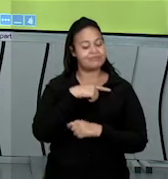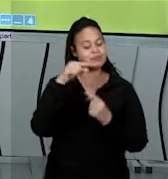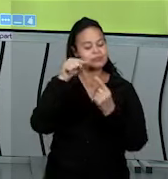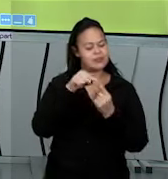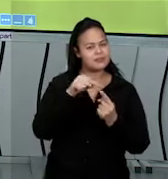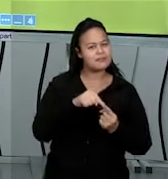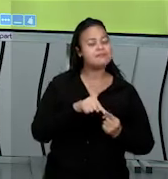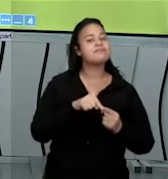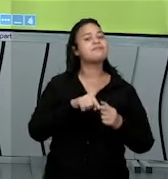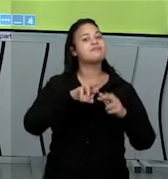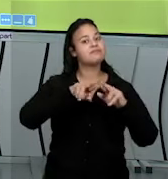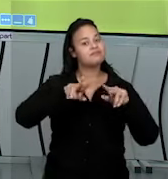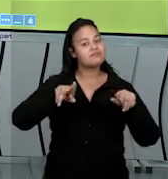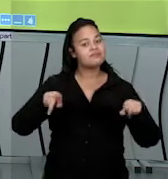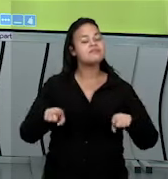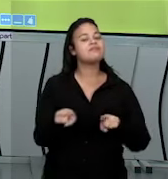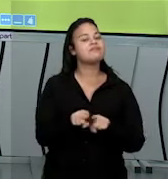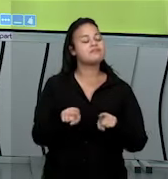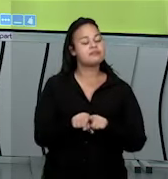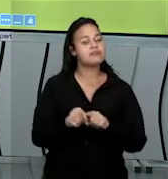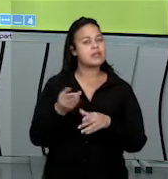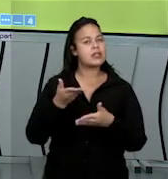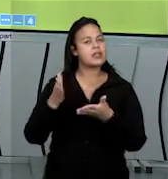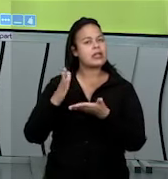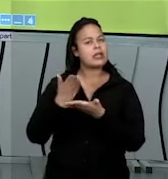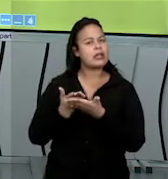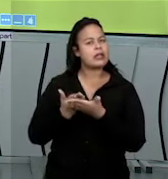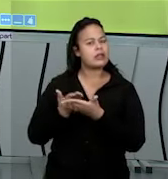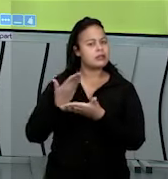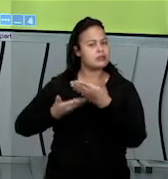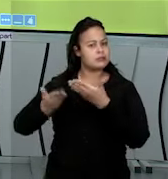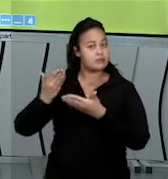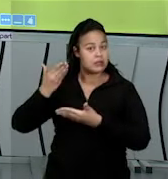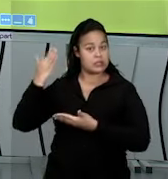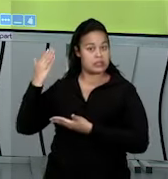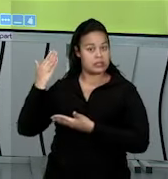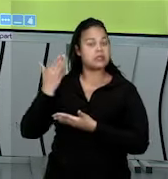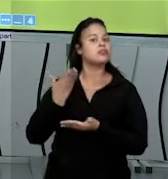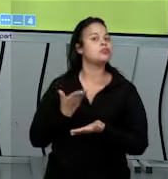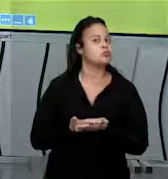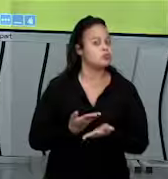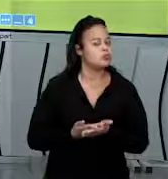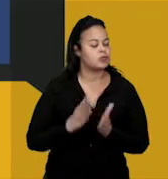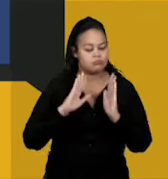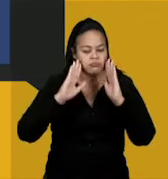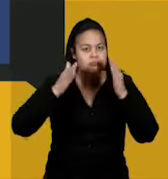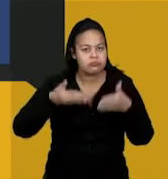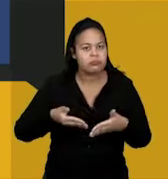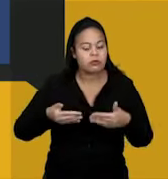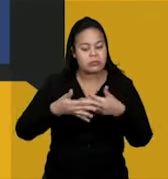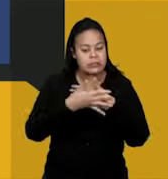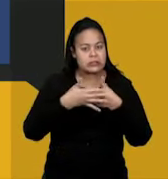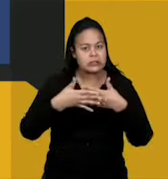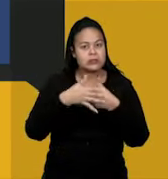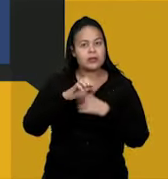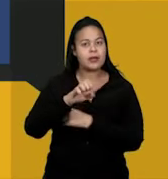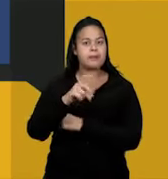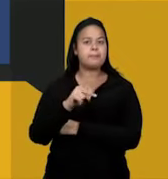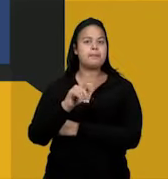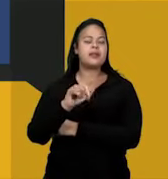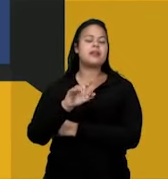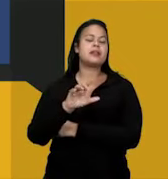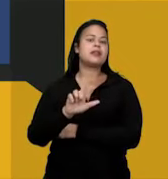Nas nossas aulas passadas, nós nos dedicamos a estudar o tecido epitelial,